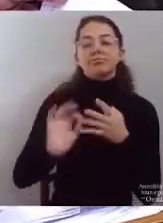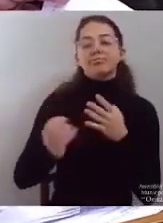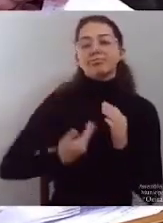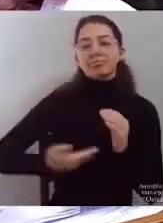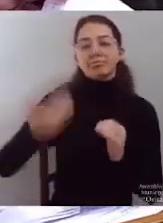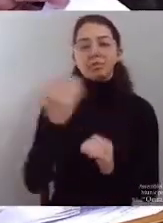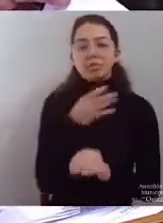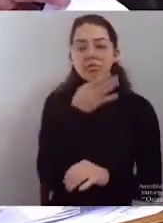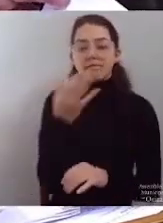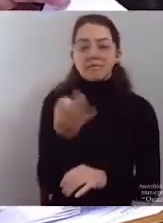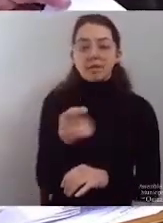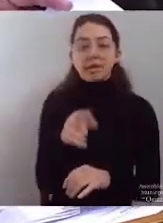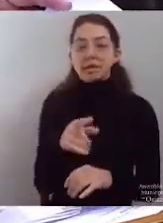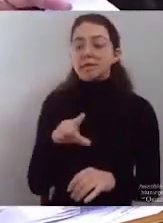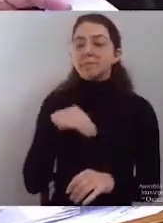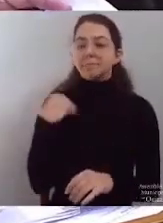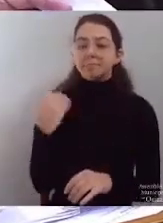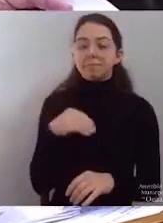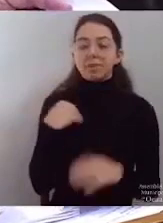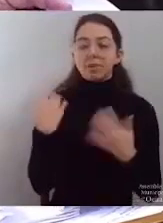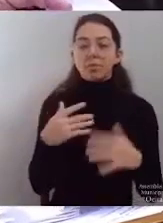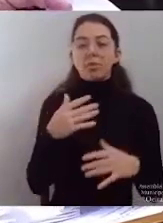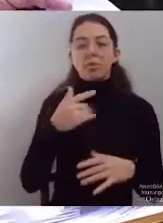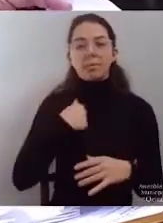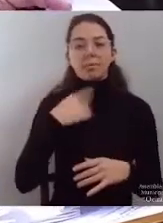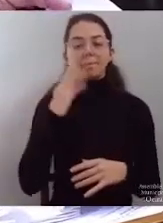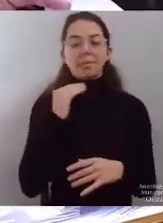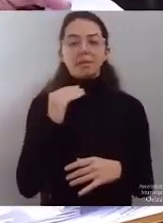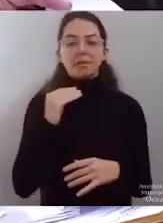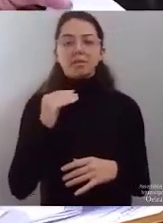é uma preocupação que eu julgo que é